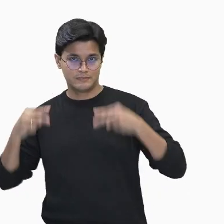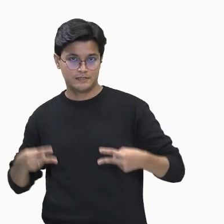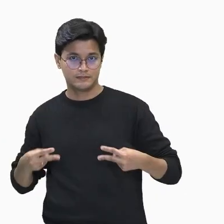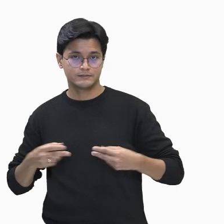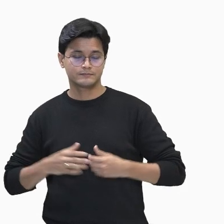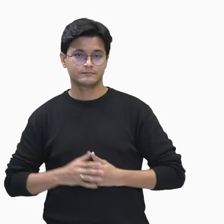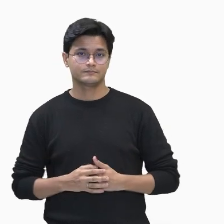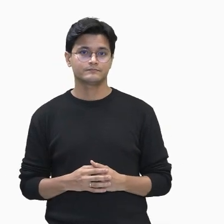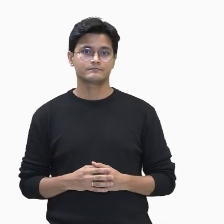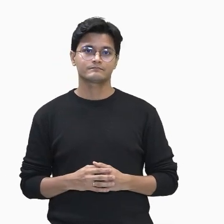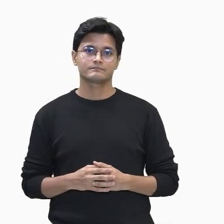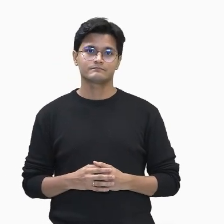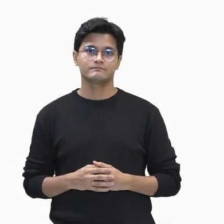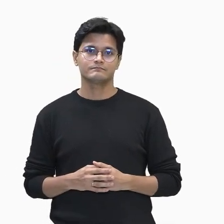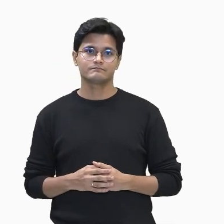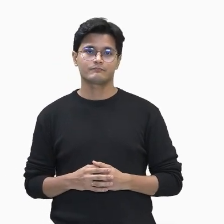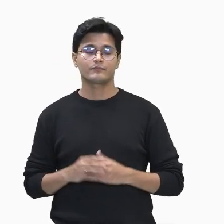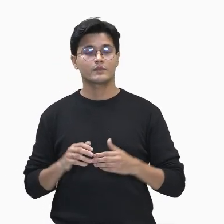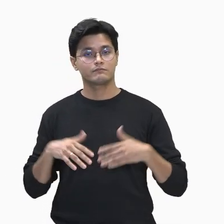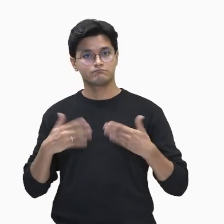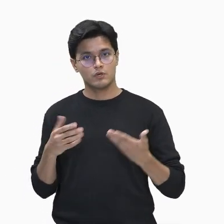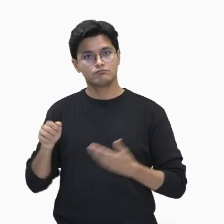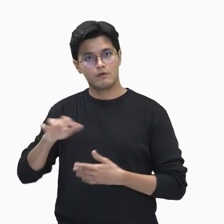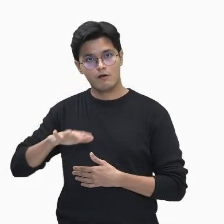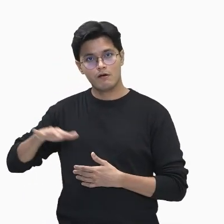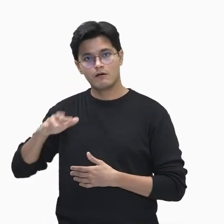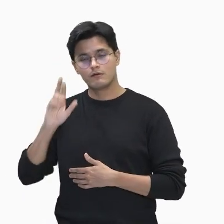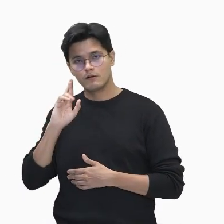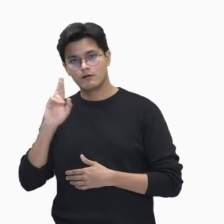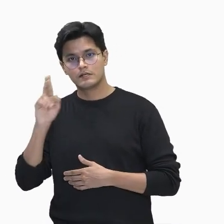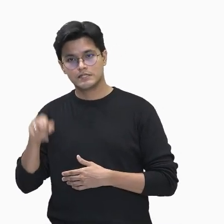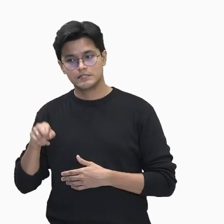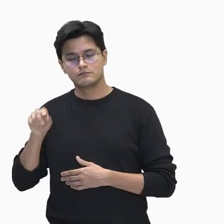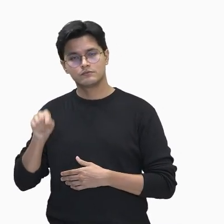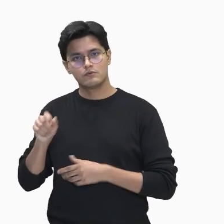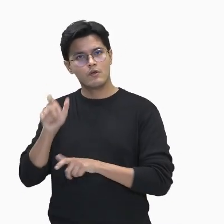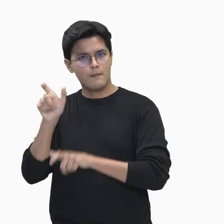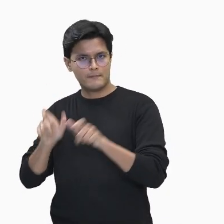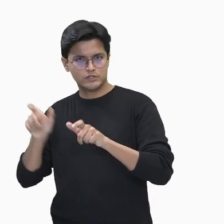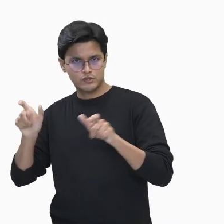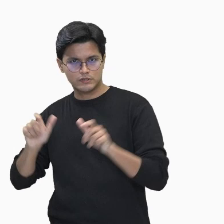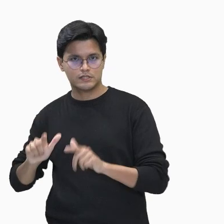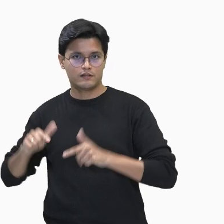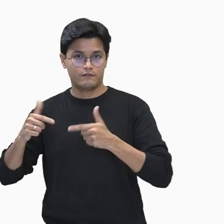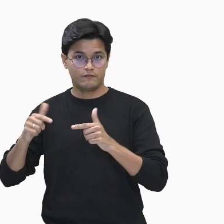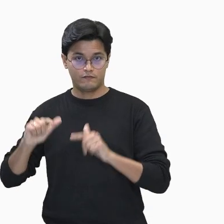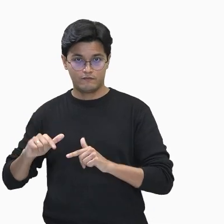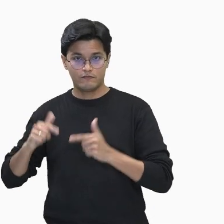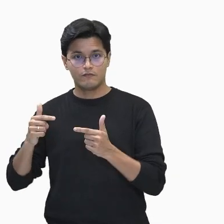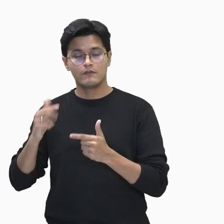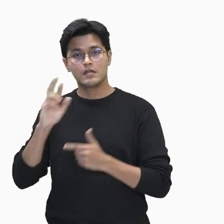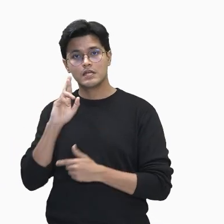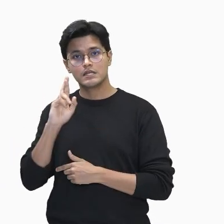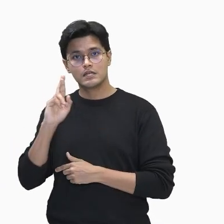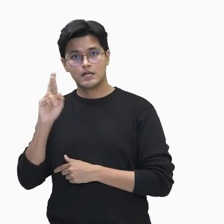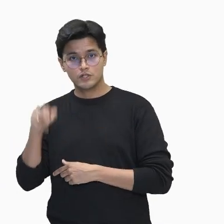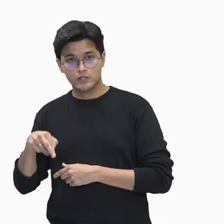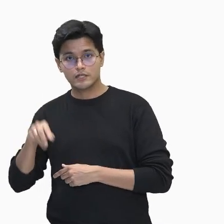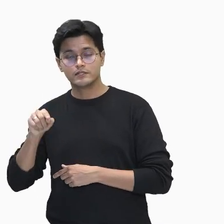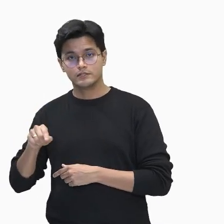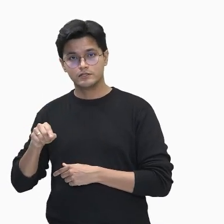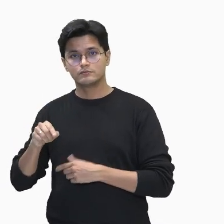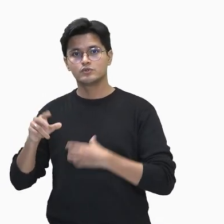Pronto. Para o racionalismo, para quem defende essa corrente aí, os sentidos